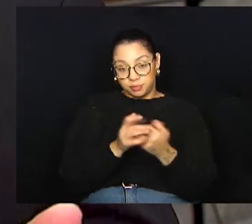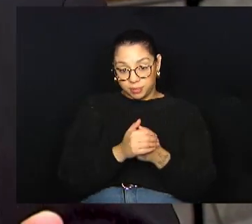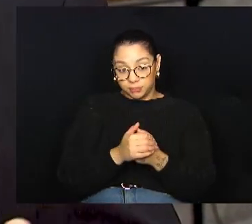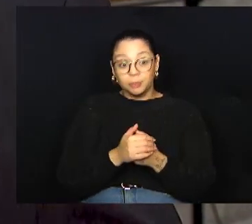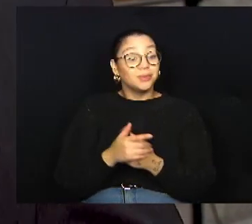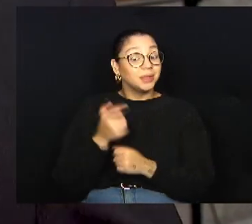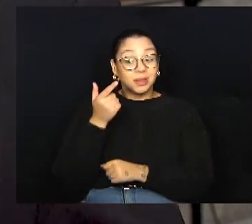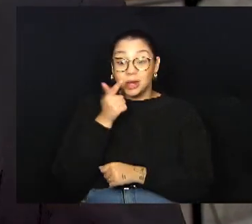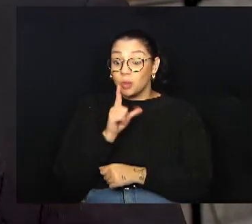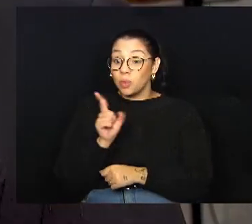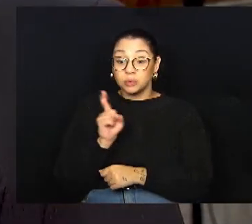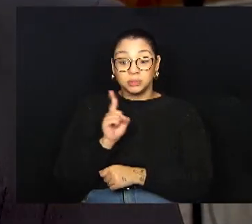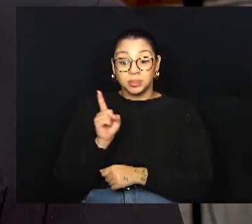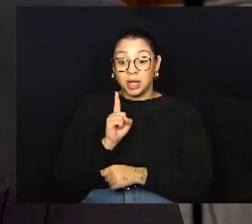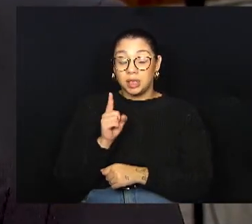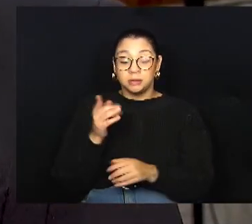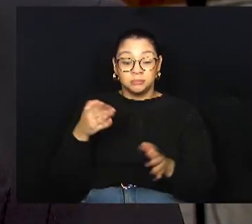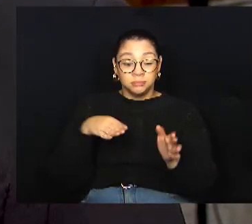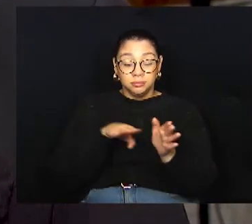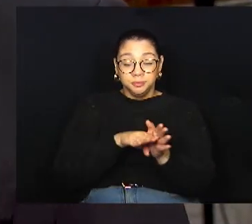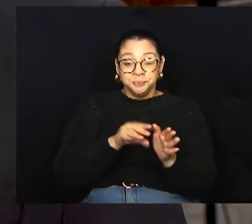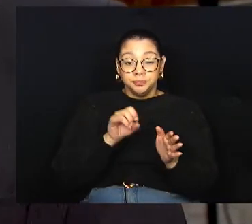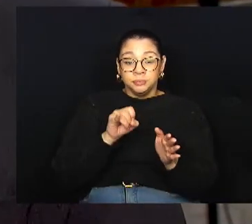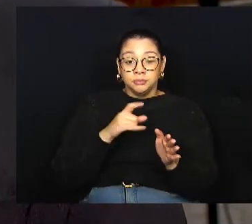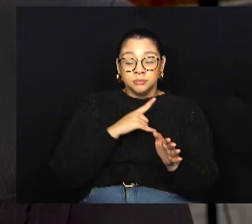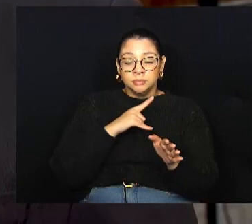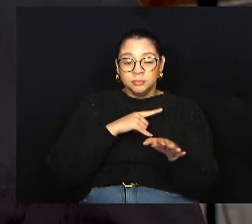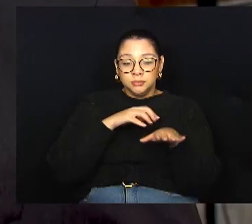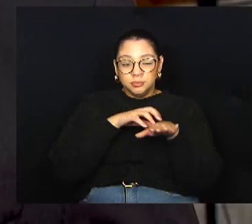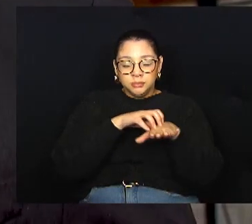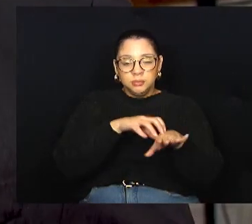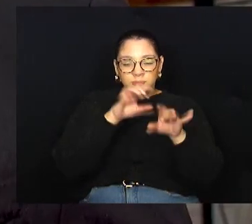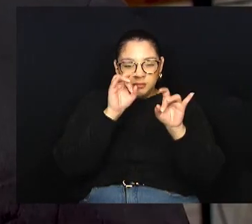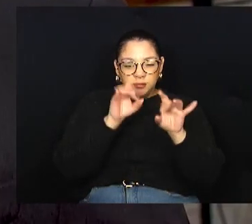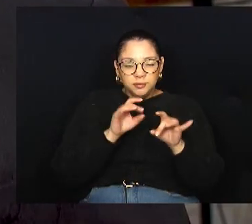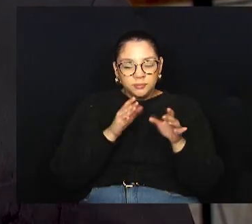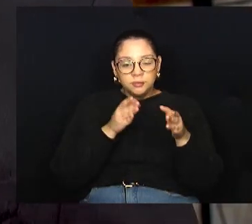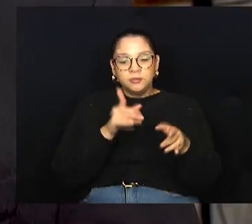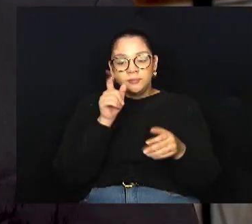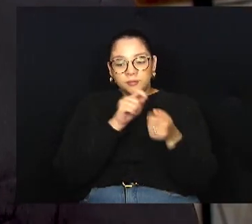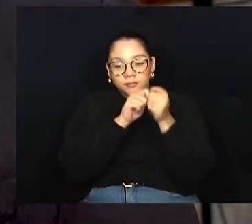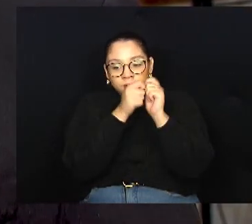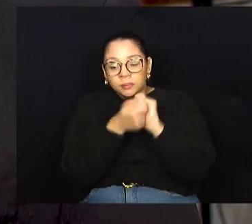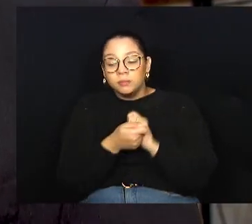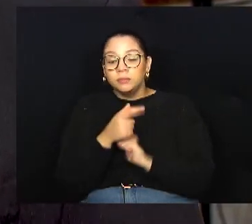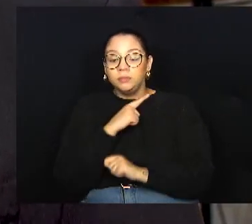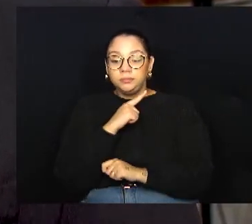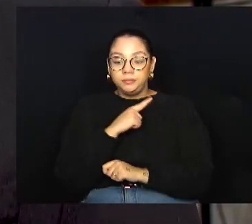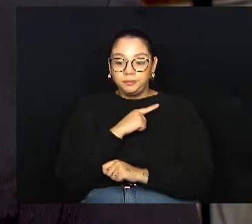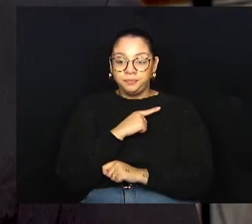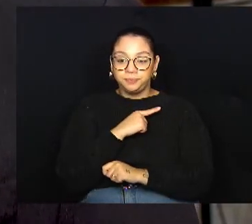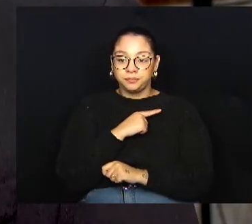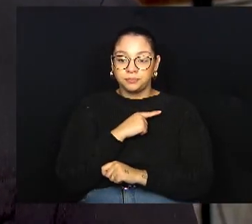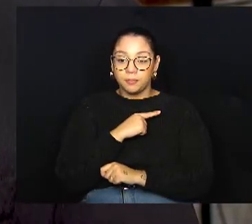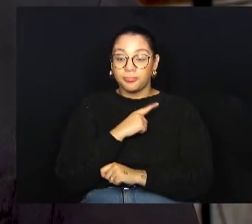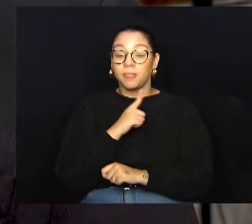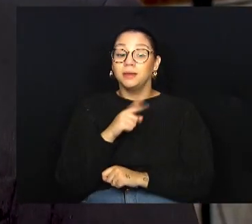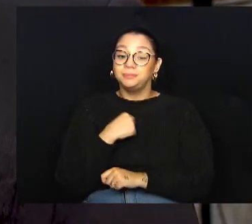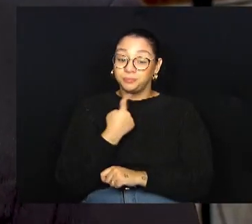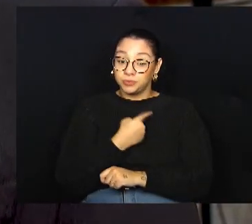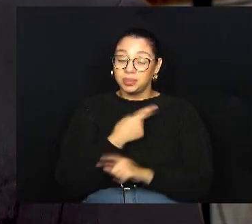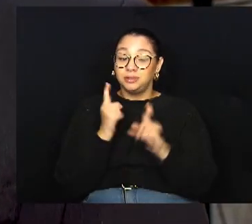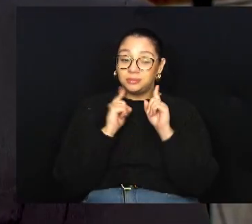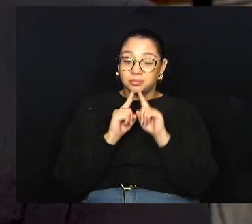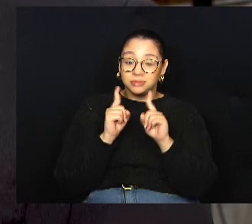consegue chegar a não ser com esse transporte específico. É um transporte adaptado e nós estamos recebendo as reclamações